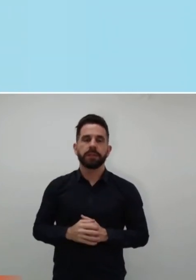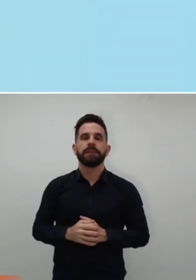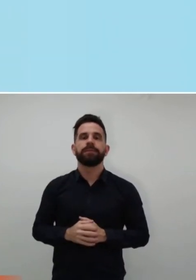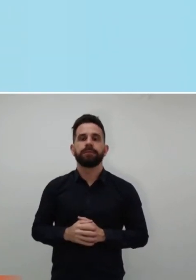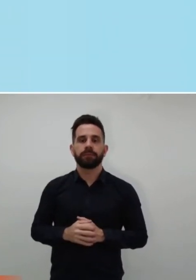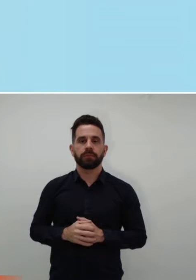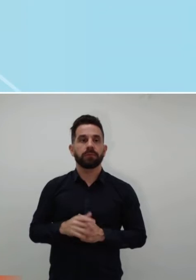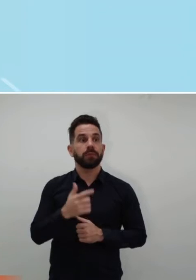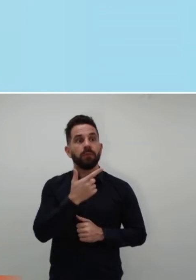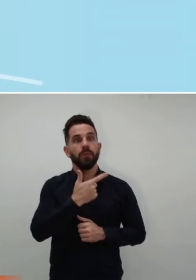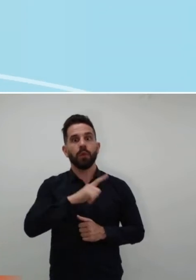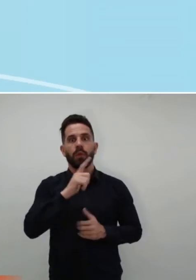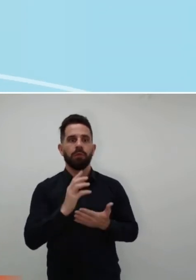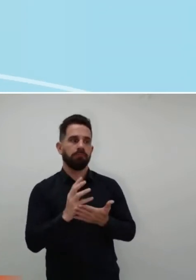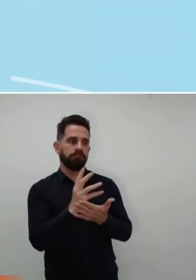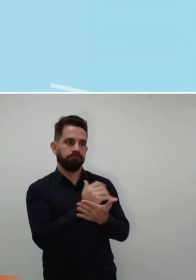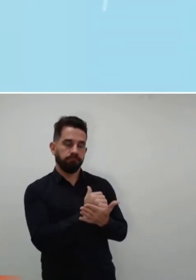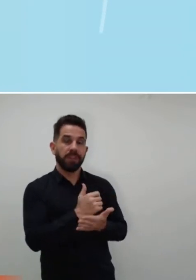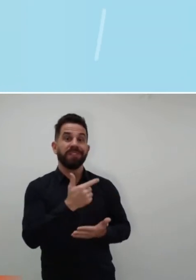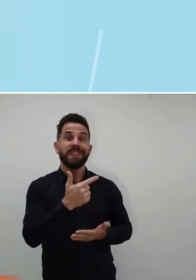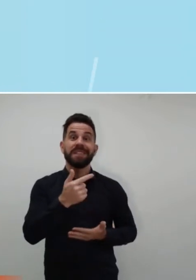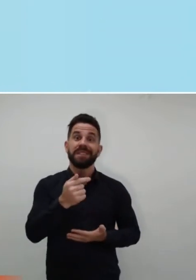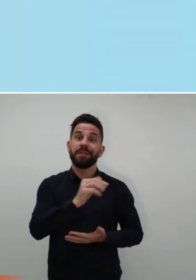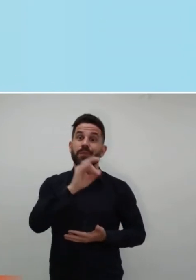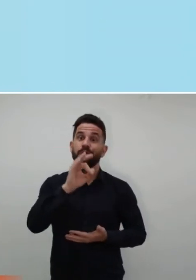que 27% dos candidatos